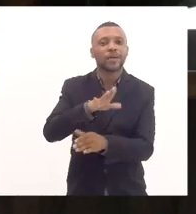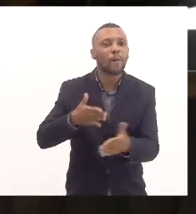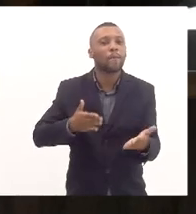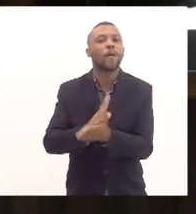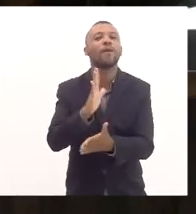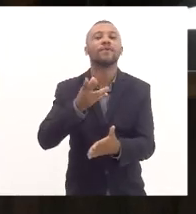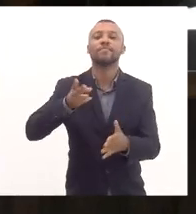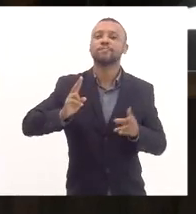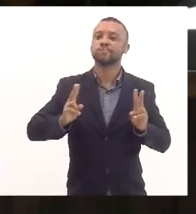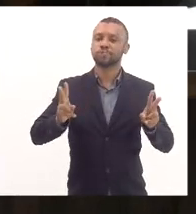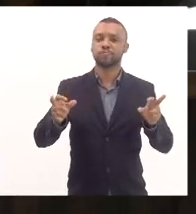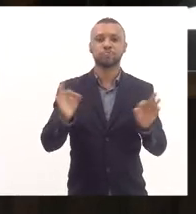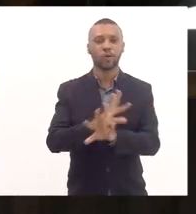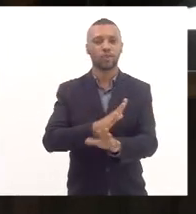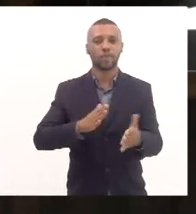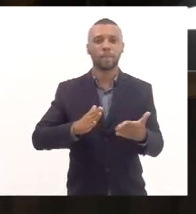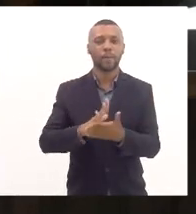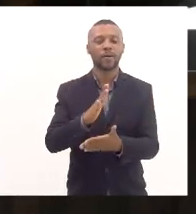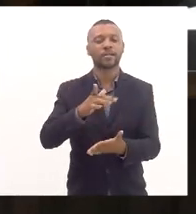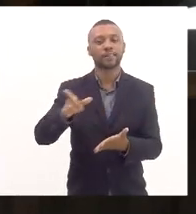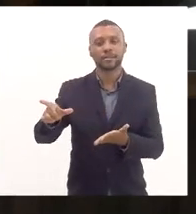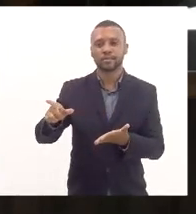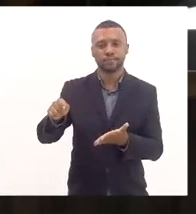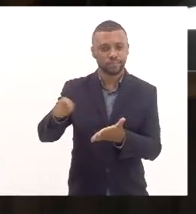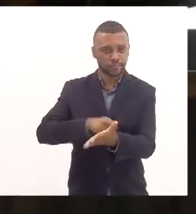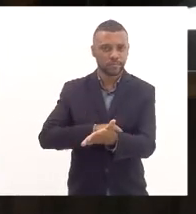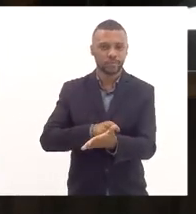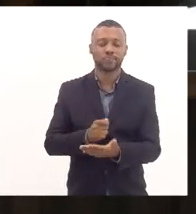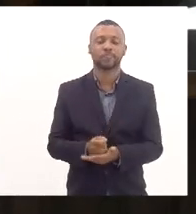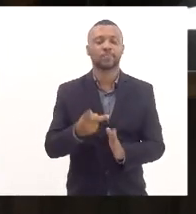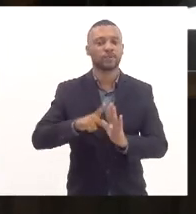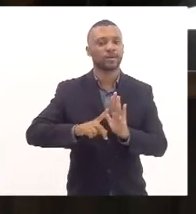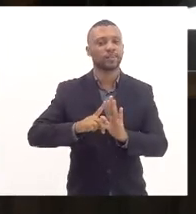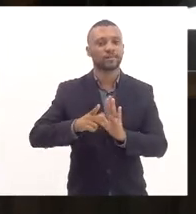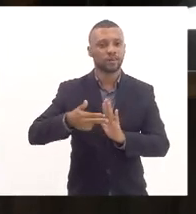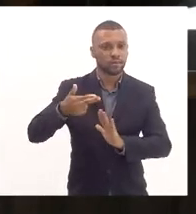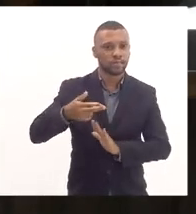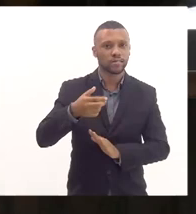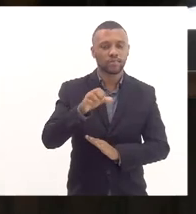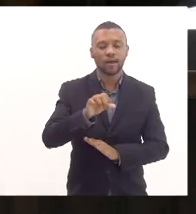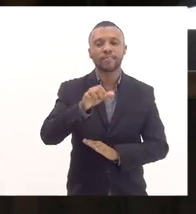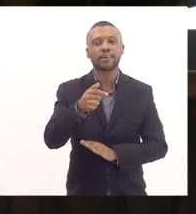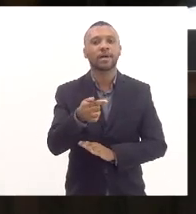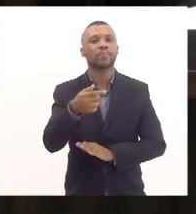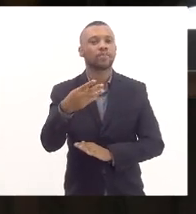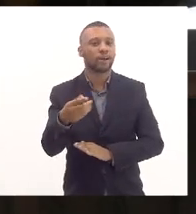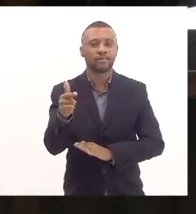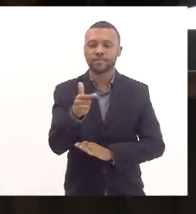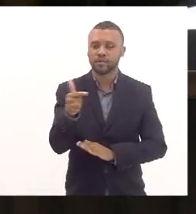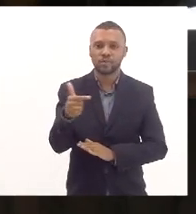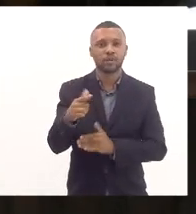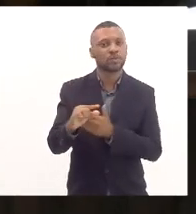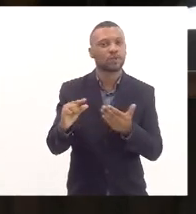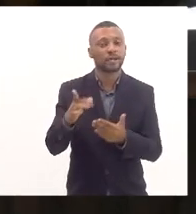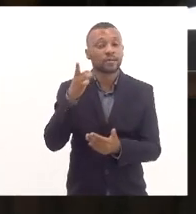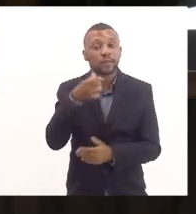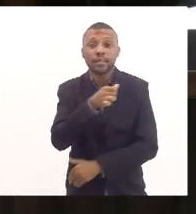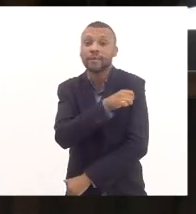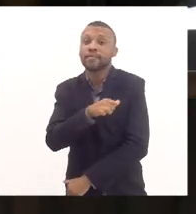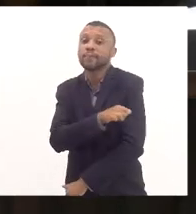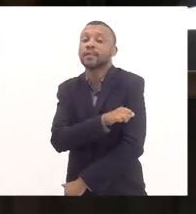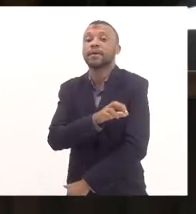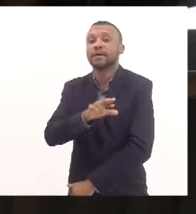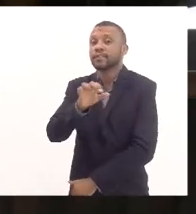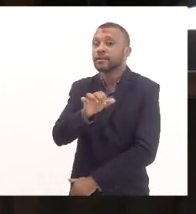permaneçam Como estão aprovada vai à promulgação do projeto de resolução 974 de 22 de autoria da deputada enfermeira Rejane